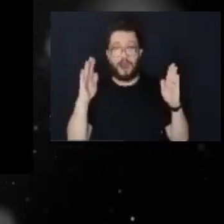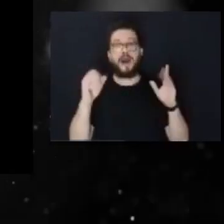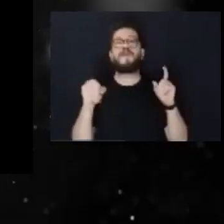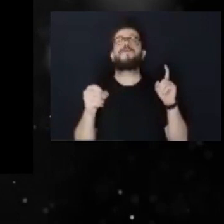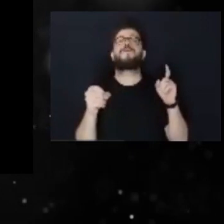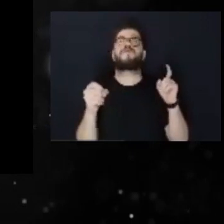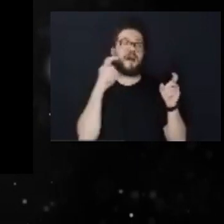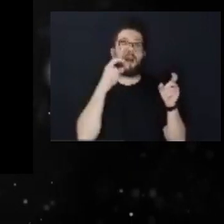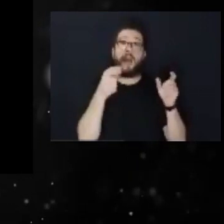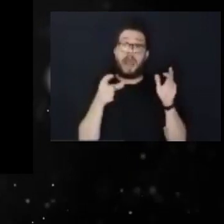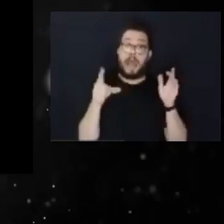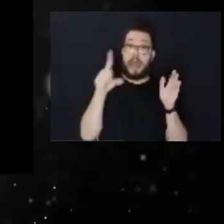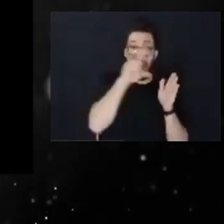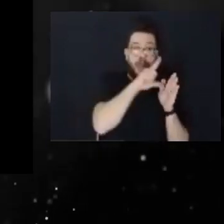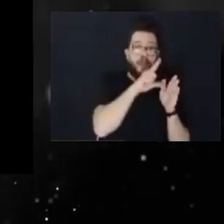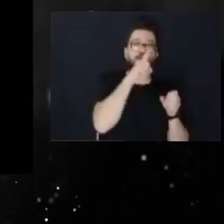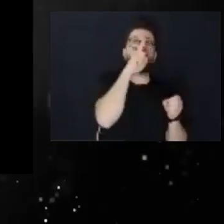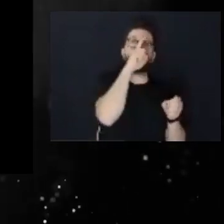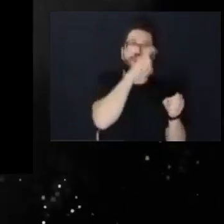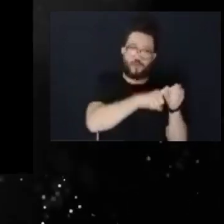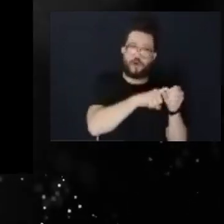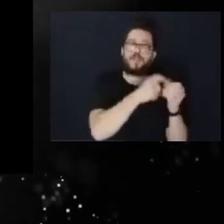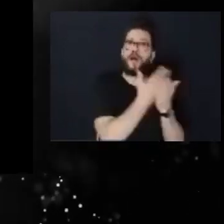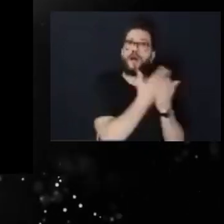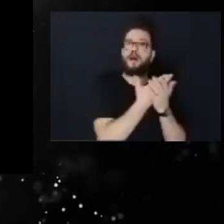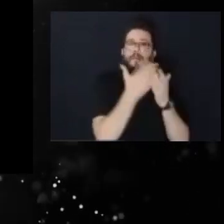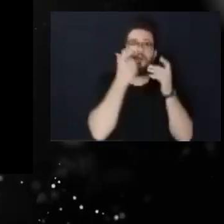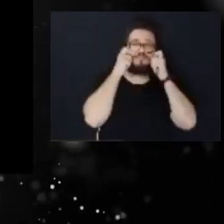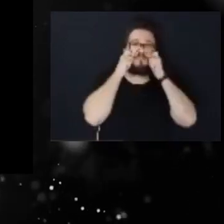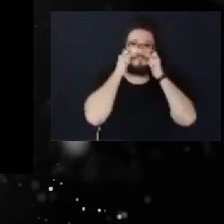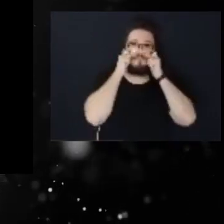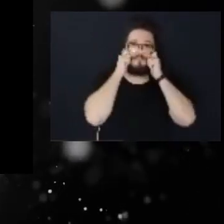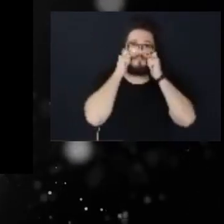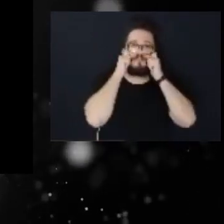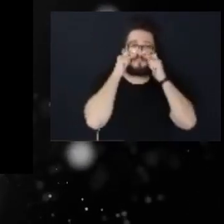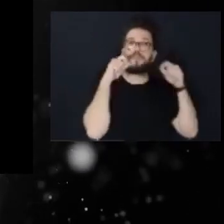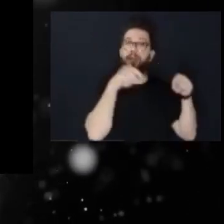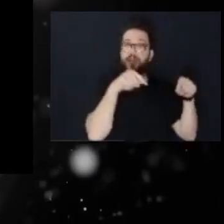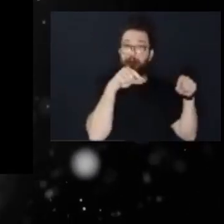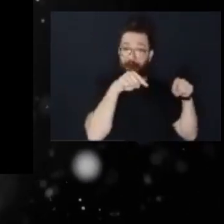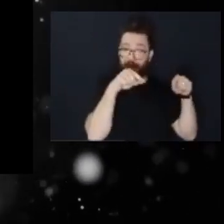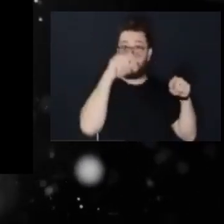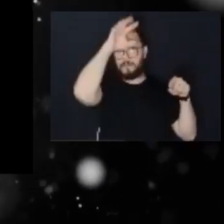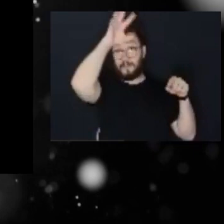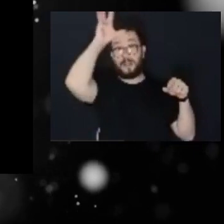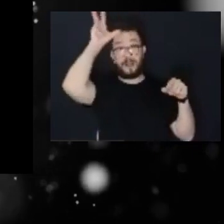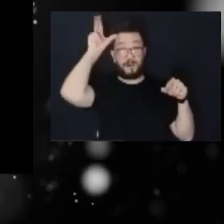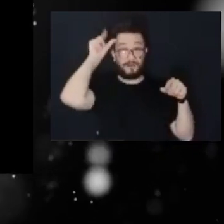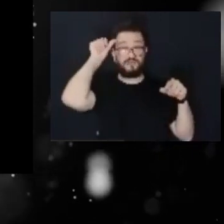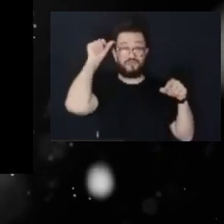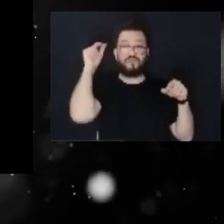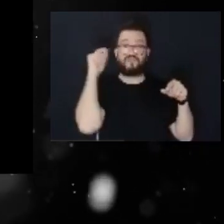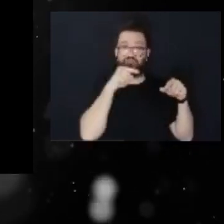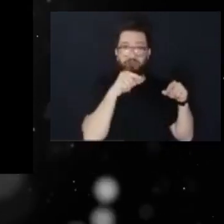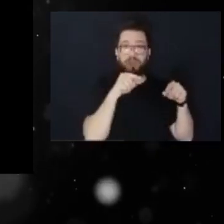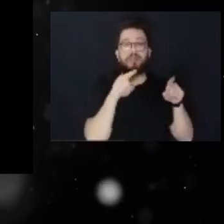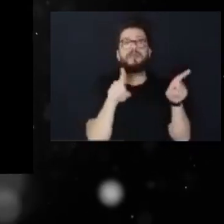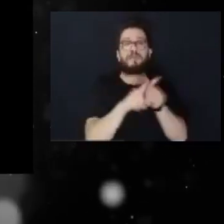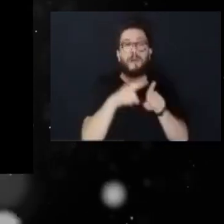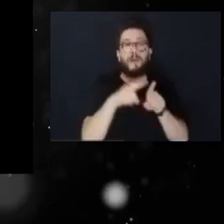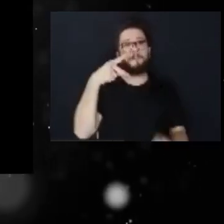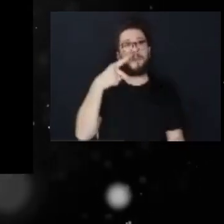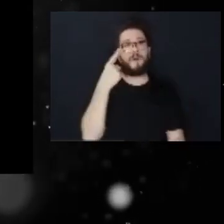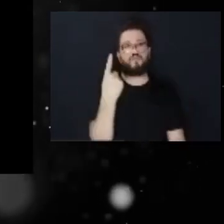fundamental foi o gatilho que desencadeou a segunda onda para Manaus e também o surgimento da variante P1. Isso precisa